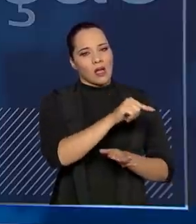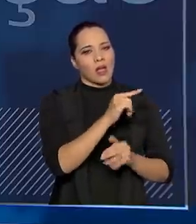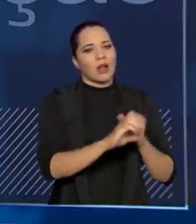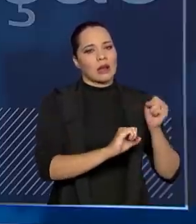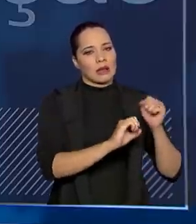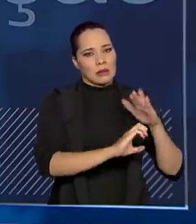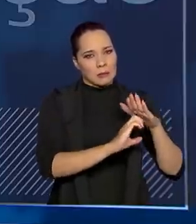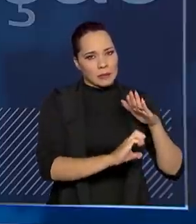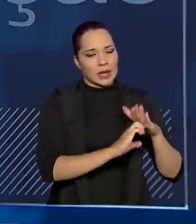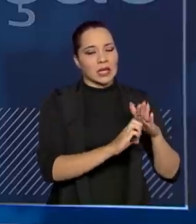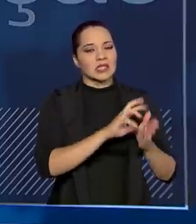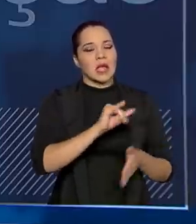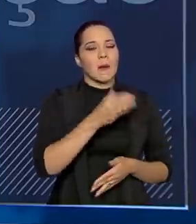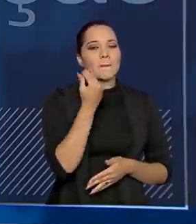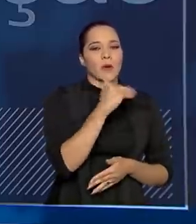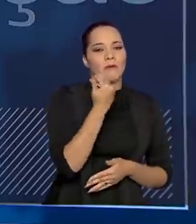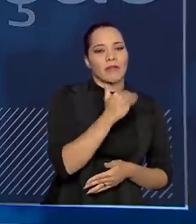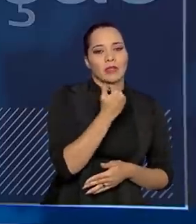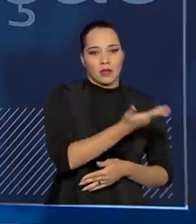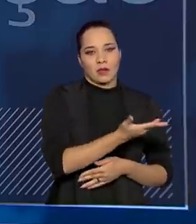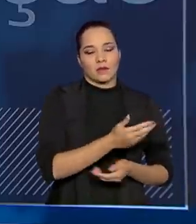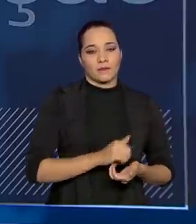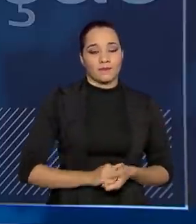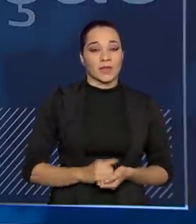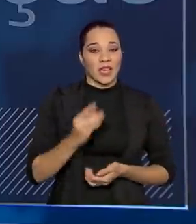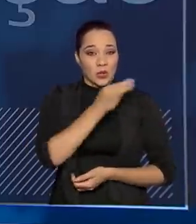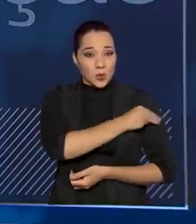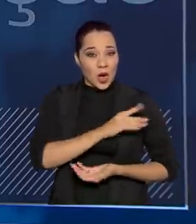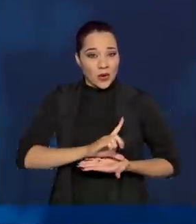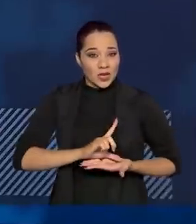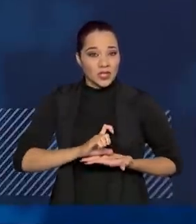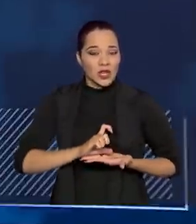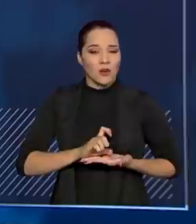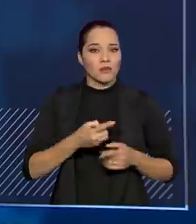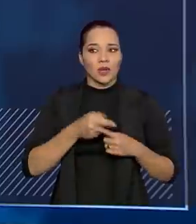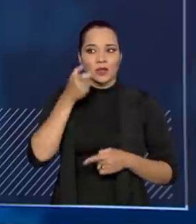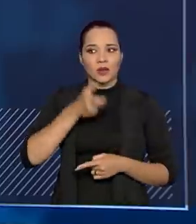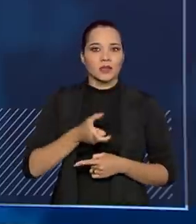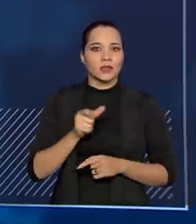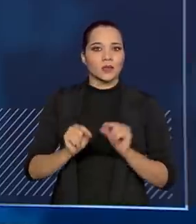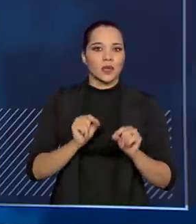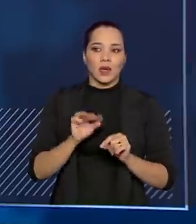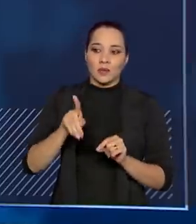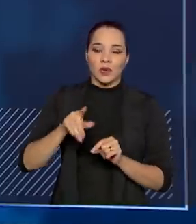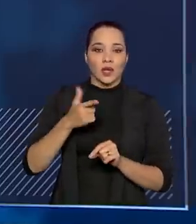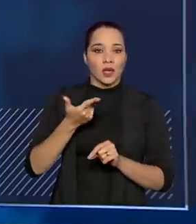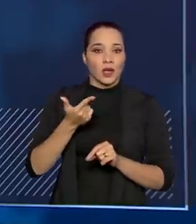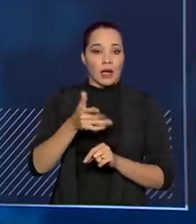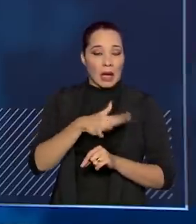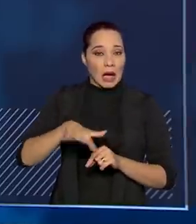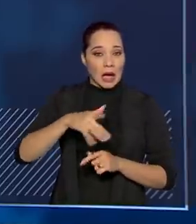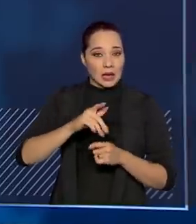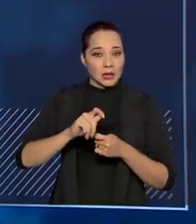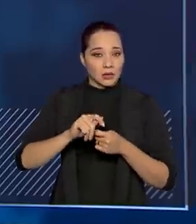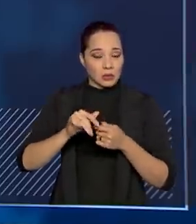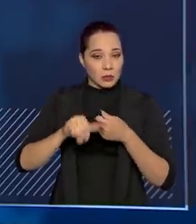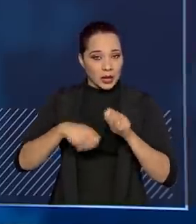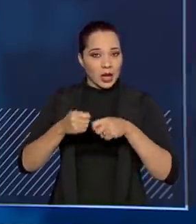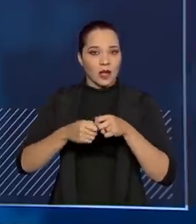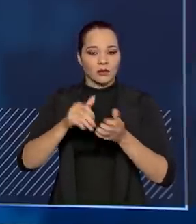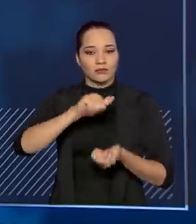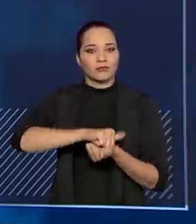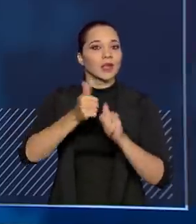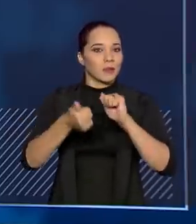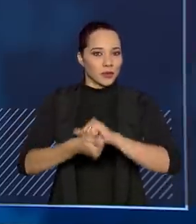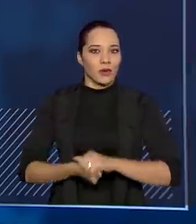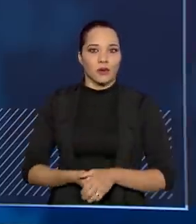fornecedor está se aproveitando da situação. E no caso do álcool em gel, foi interessante, porque o mercado se ajustou rapidamente, né? Hoje, nós temos o